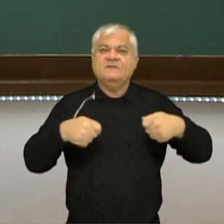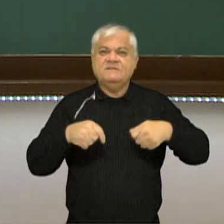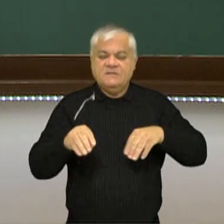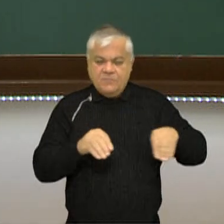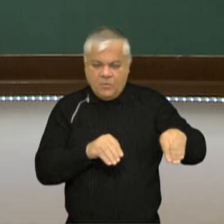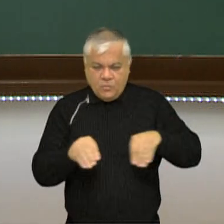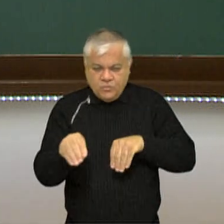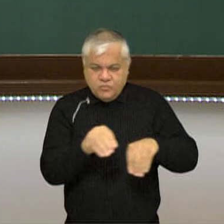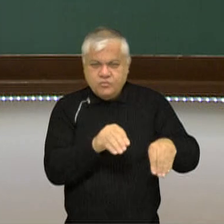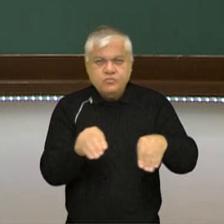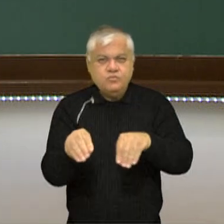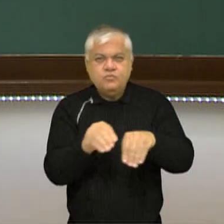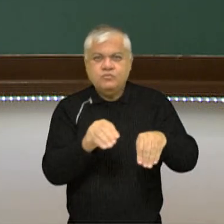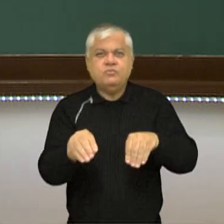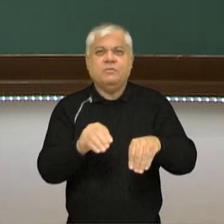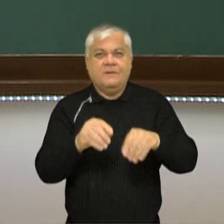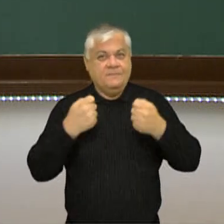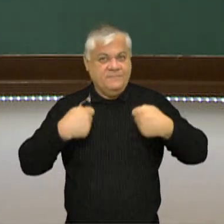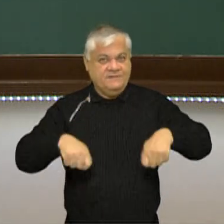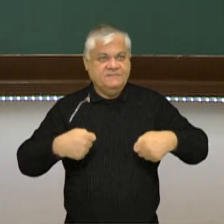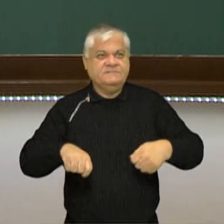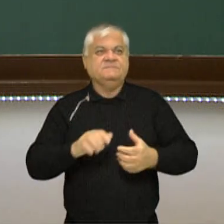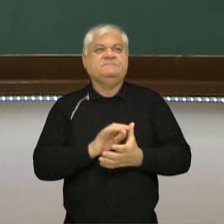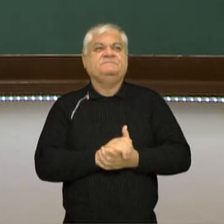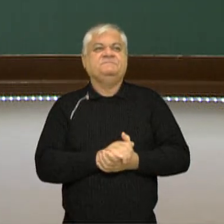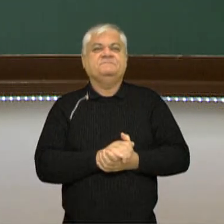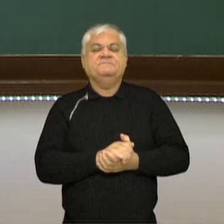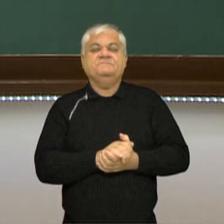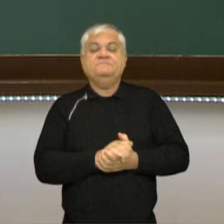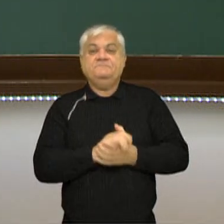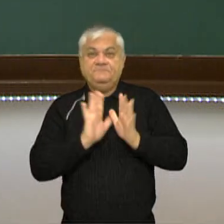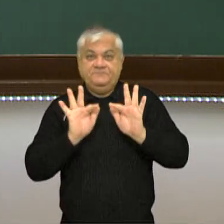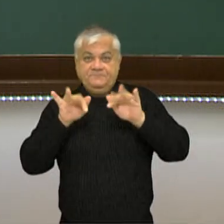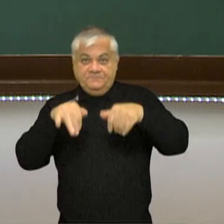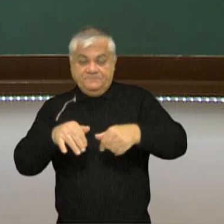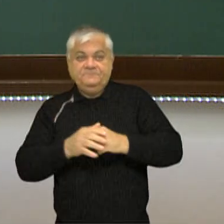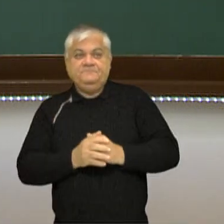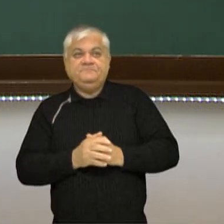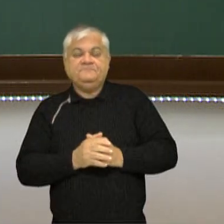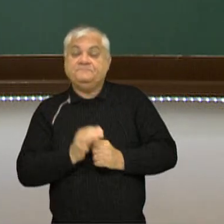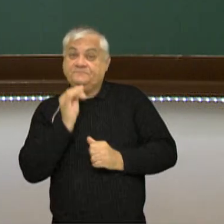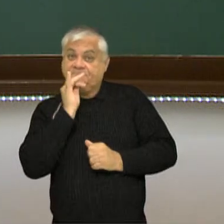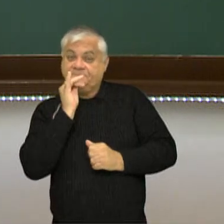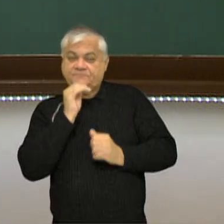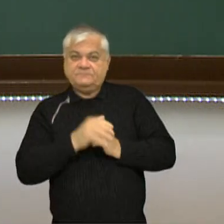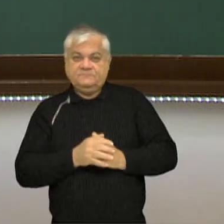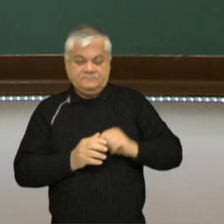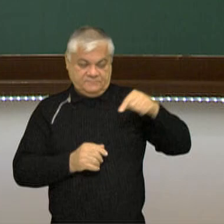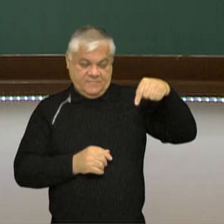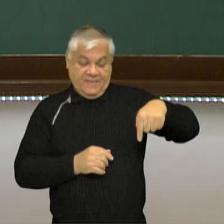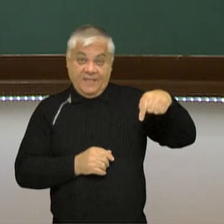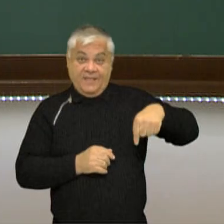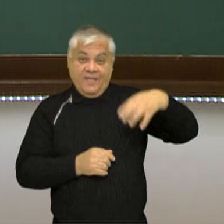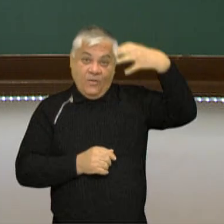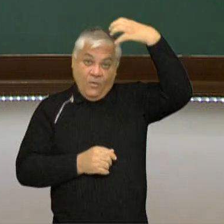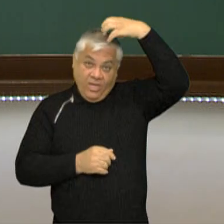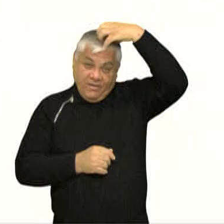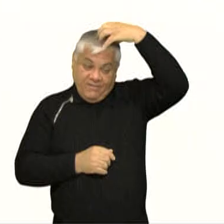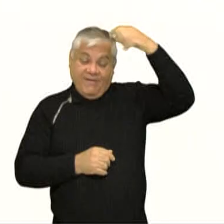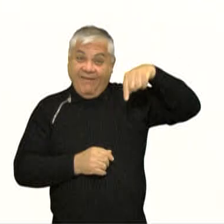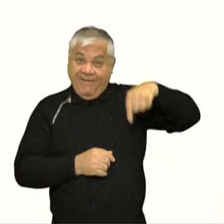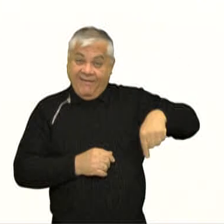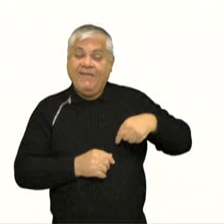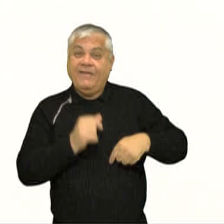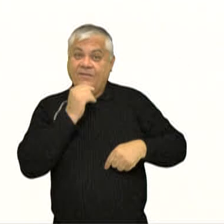no tabuleiro e avançar. Olha só, nos finais, ao contrário, essa peça faz realmente jus